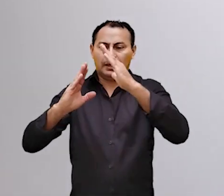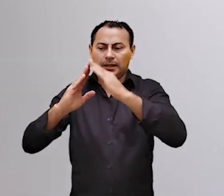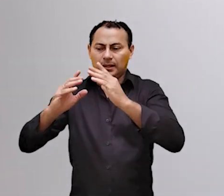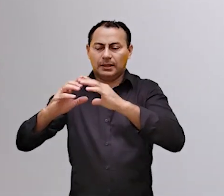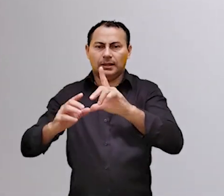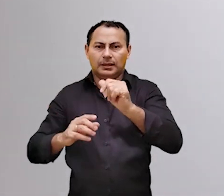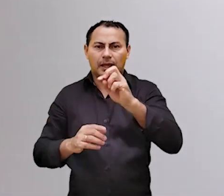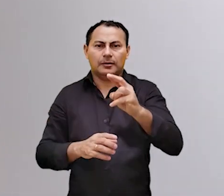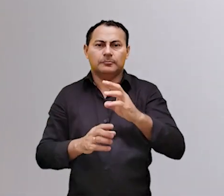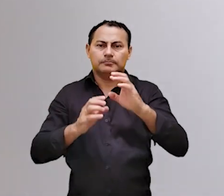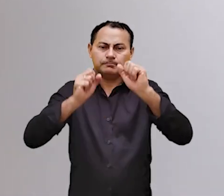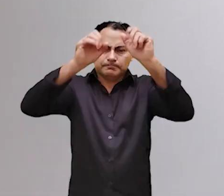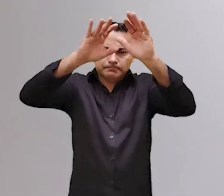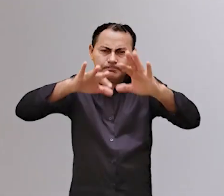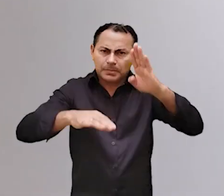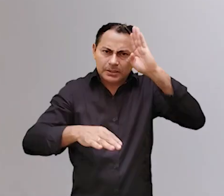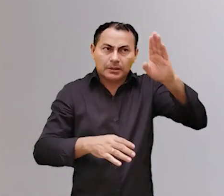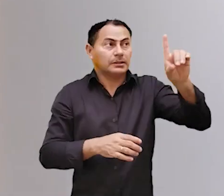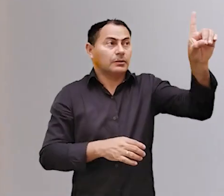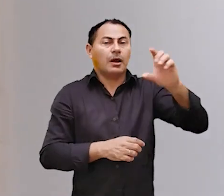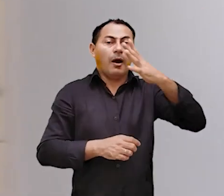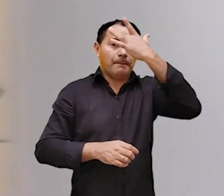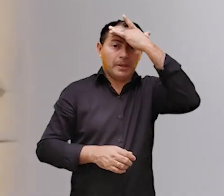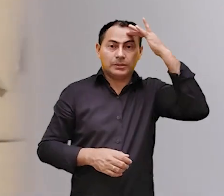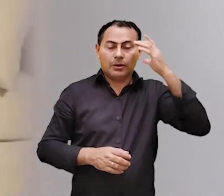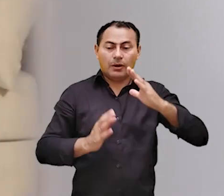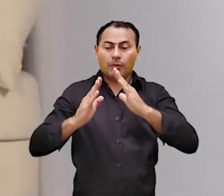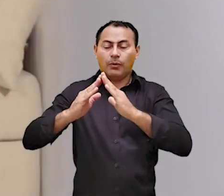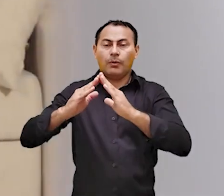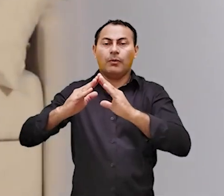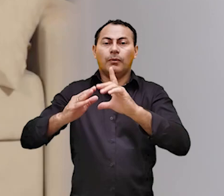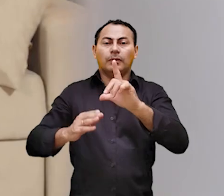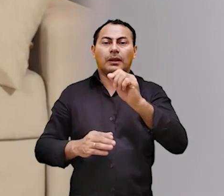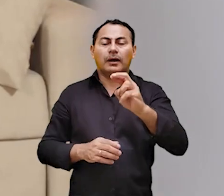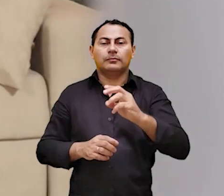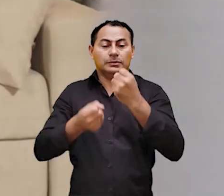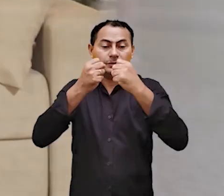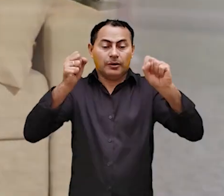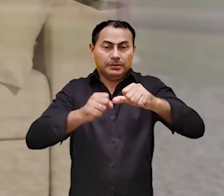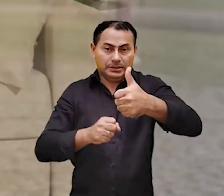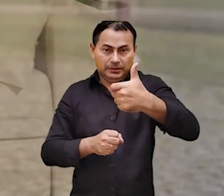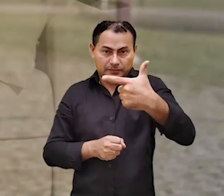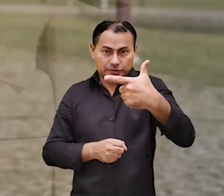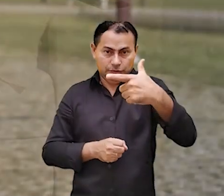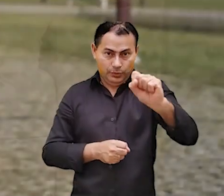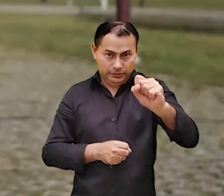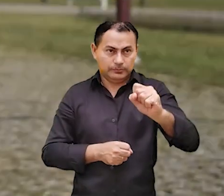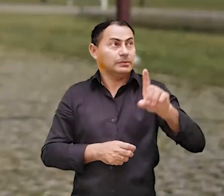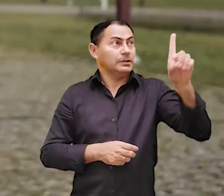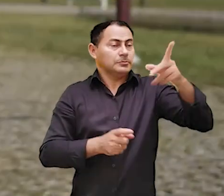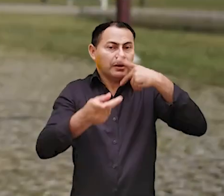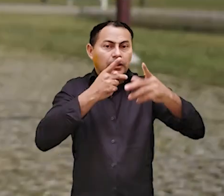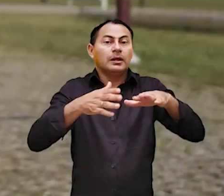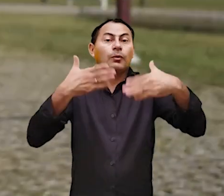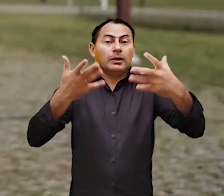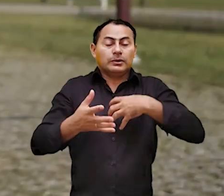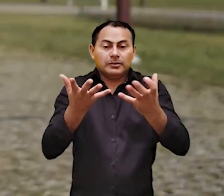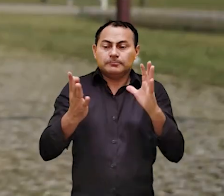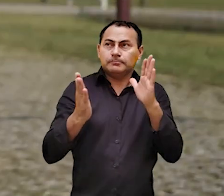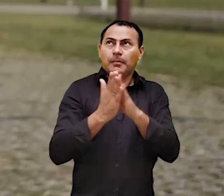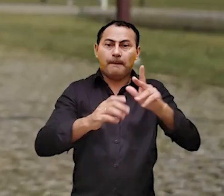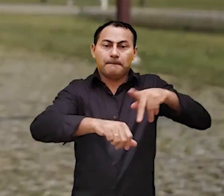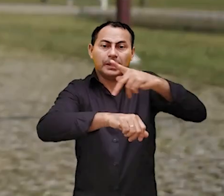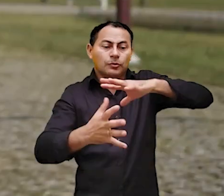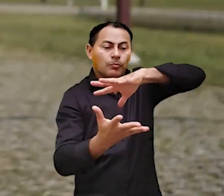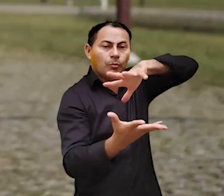lar. A fonte principal das bênçãos de Deus é o homem, o lar. No Salmo 128, Deus está dizendo, quando eu